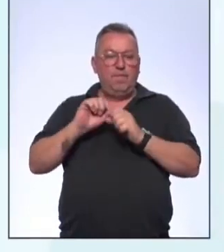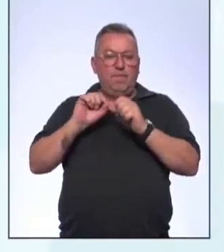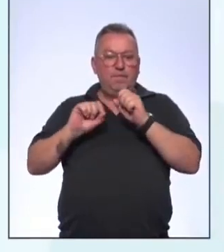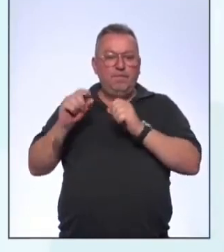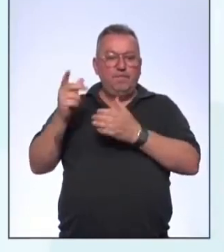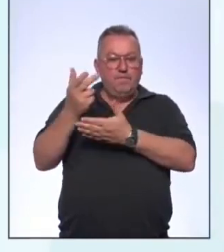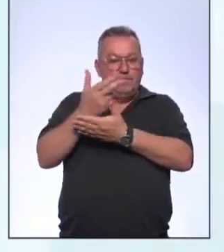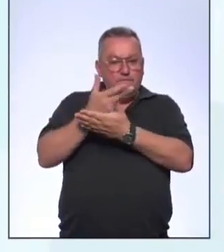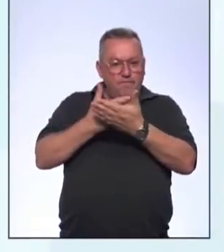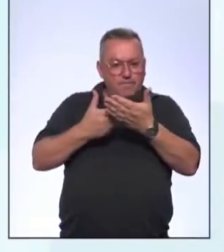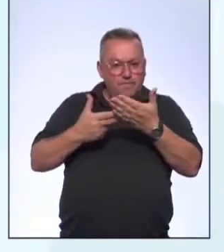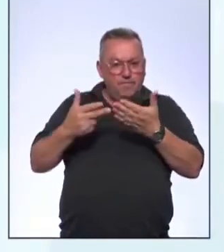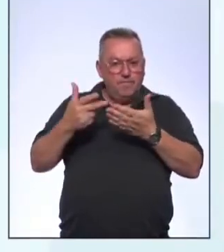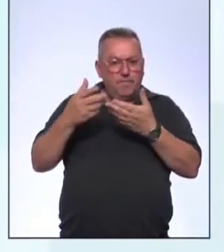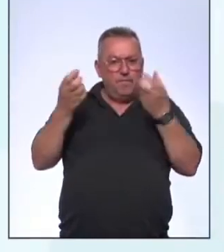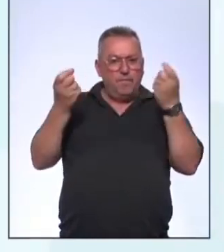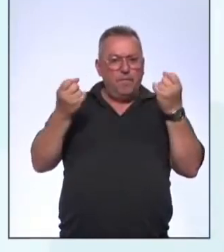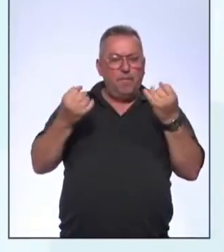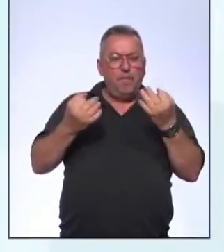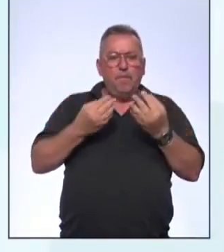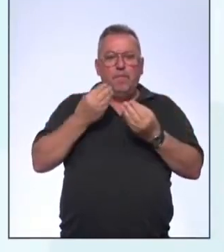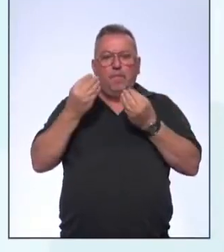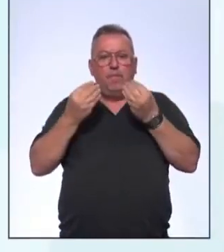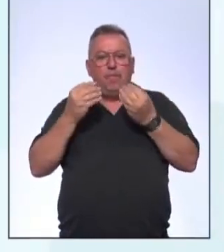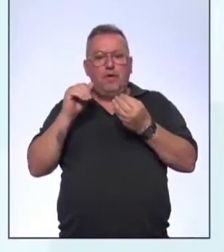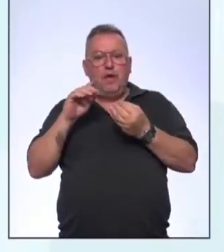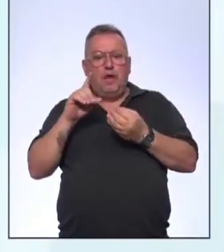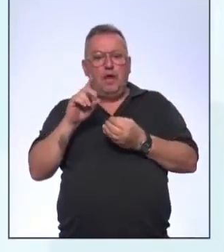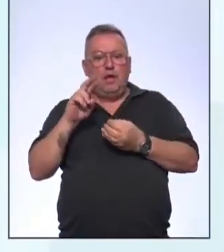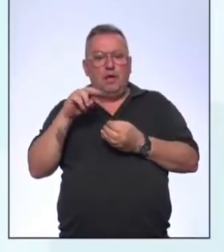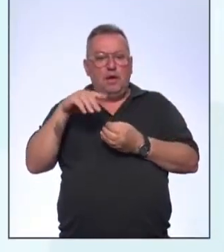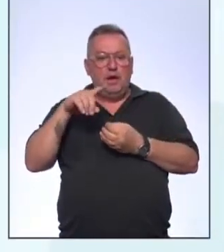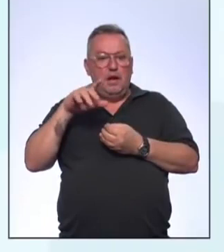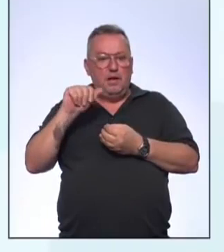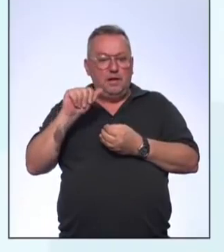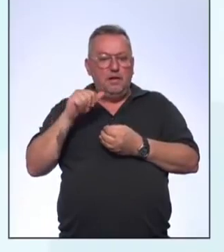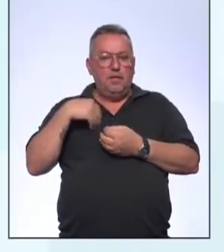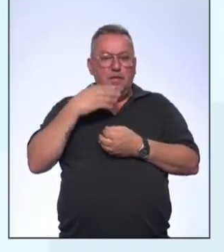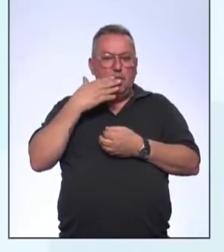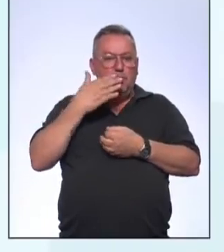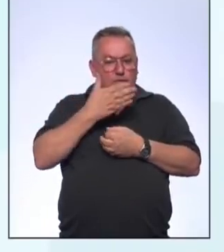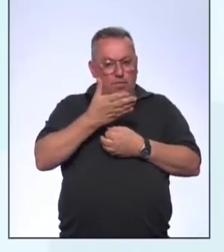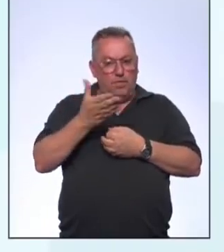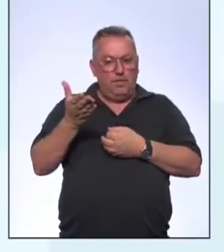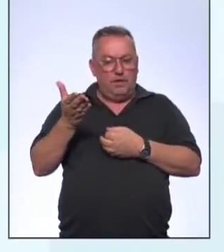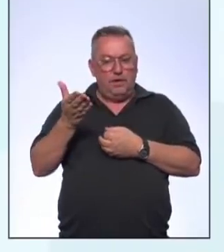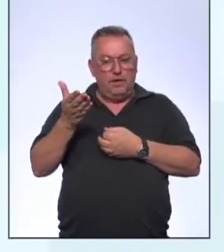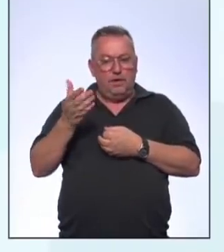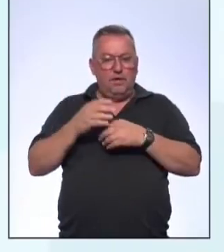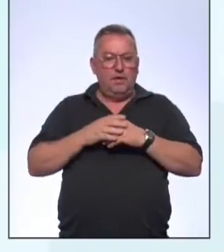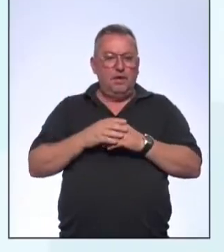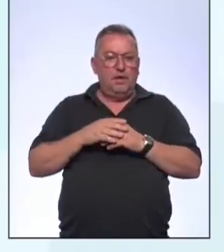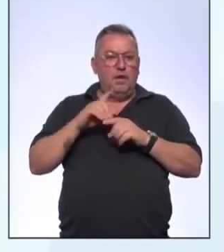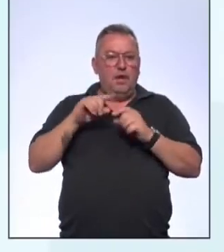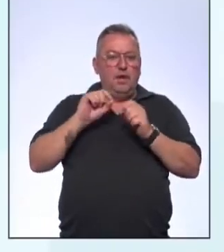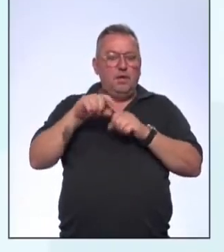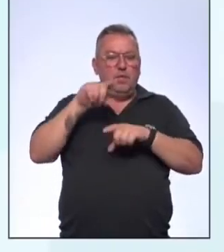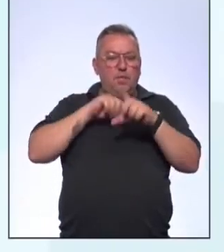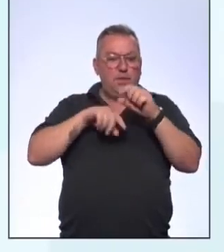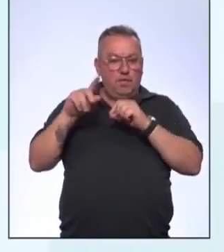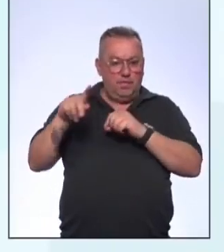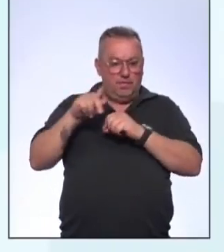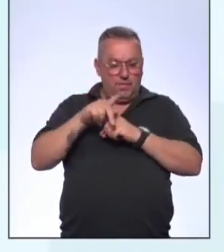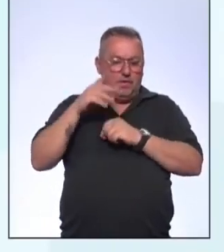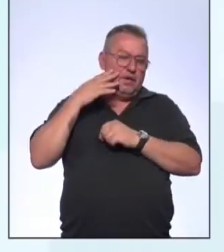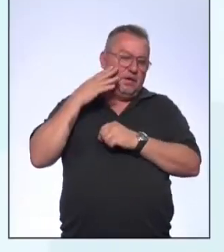vai fazer no seu caderninho. Se o seu professor quiser aproveitar, ele vai pedir para você. Se não, não. Isso aí é uma opção, porque o professor é